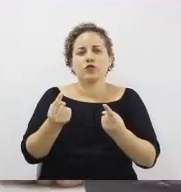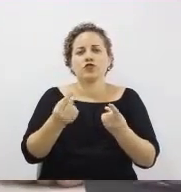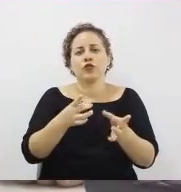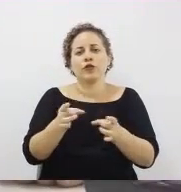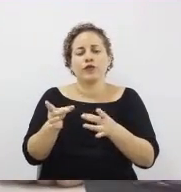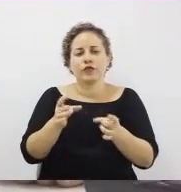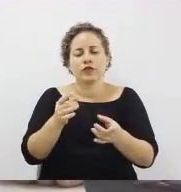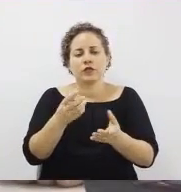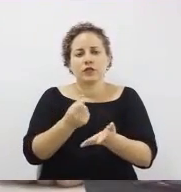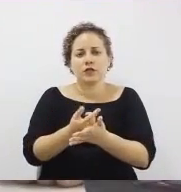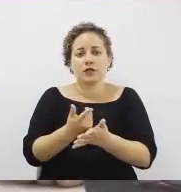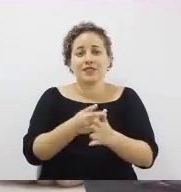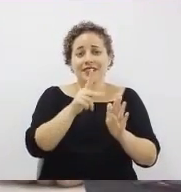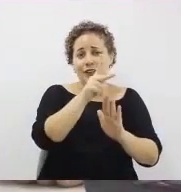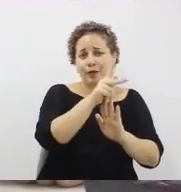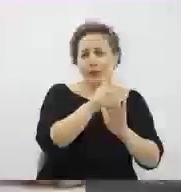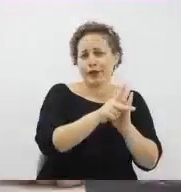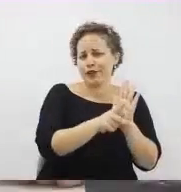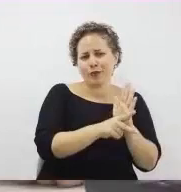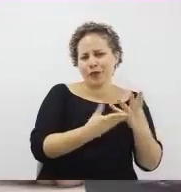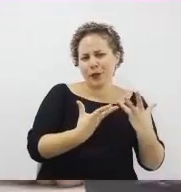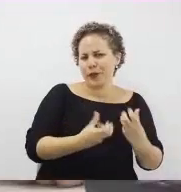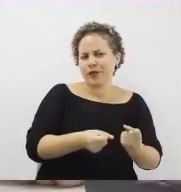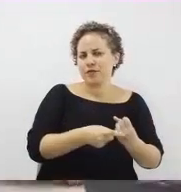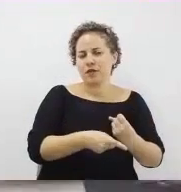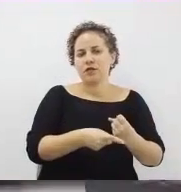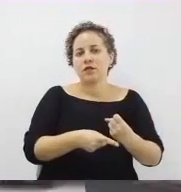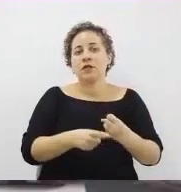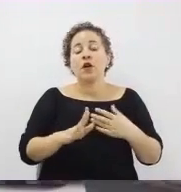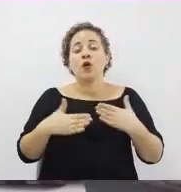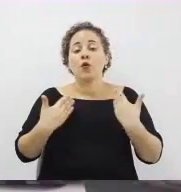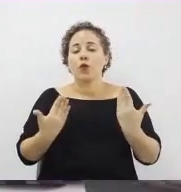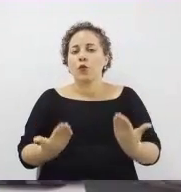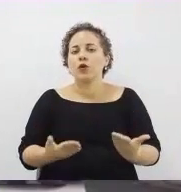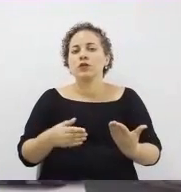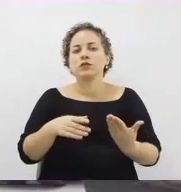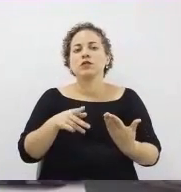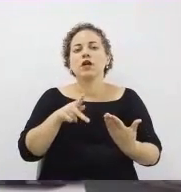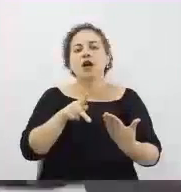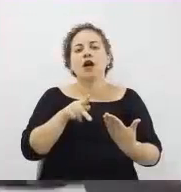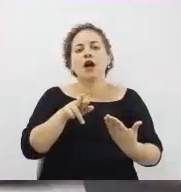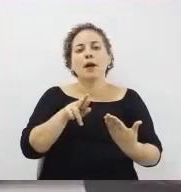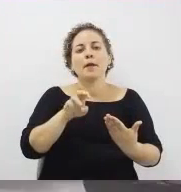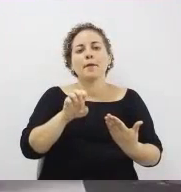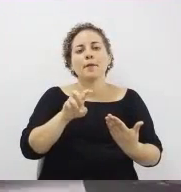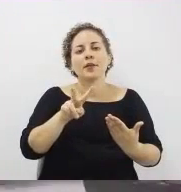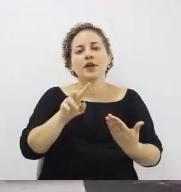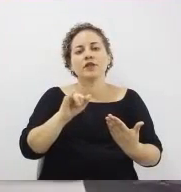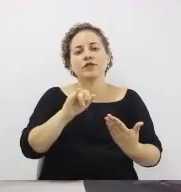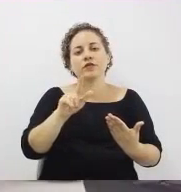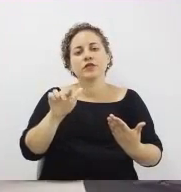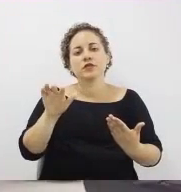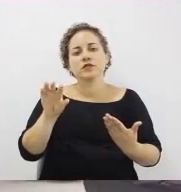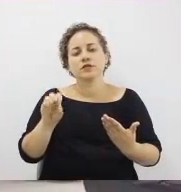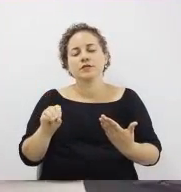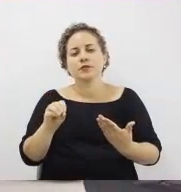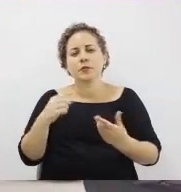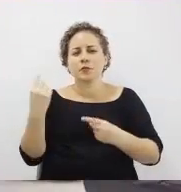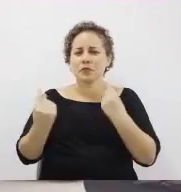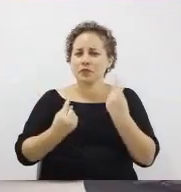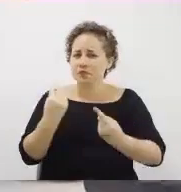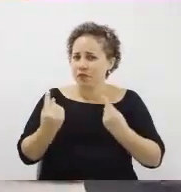pelo planejamento. Por sua vez, quando a previsão é feita pela área de vendas, eles às